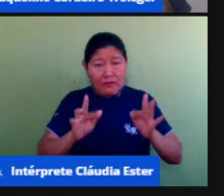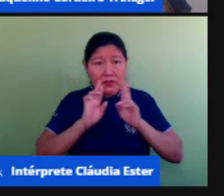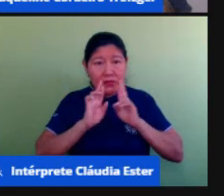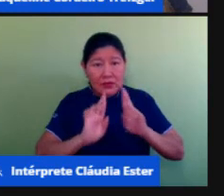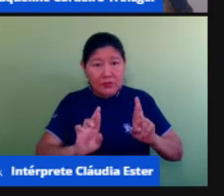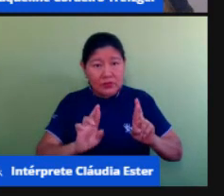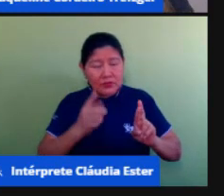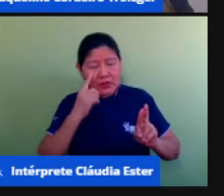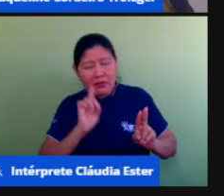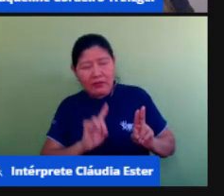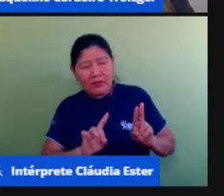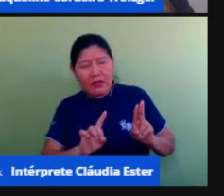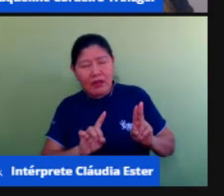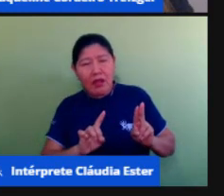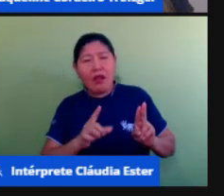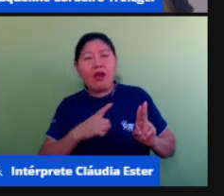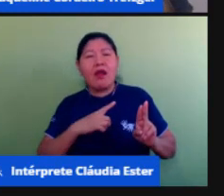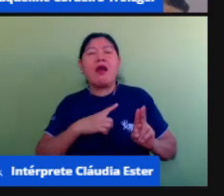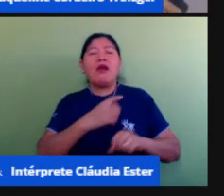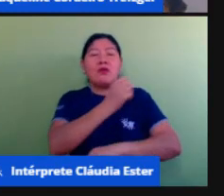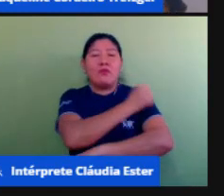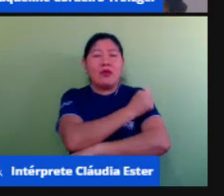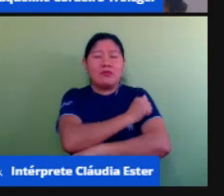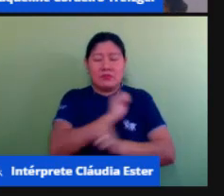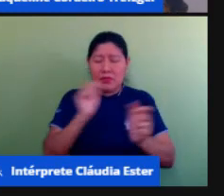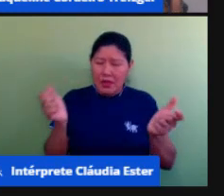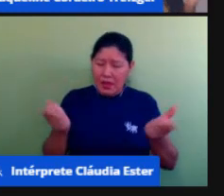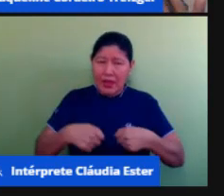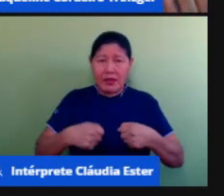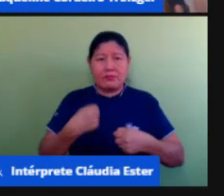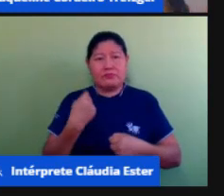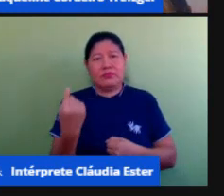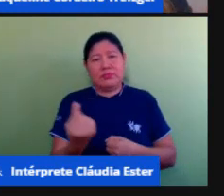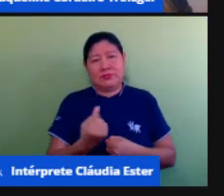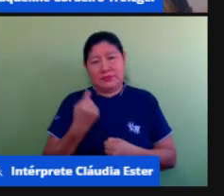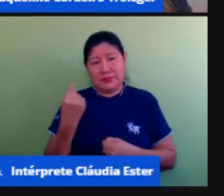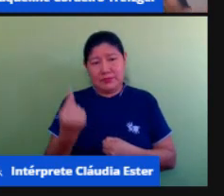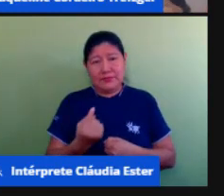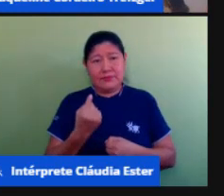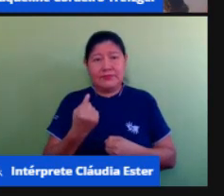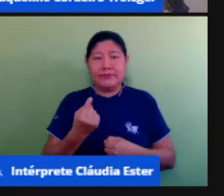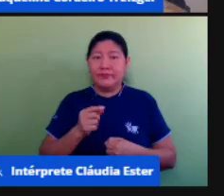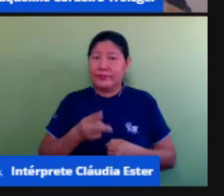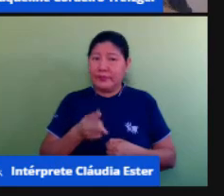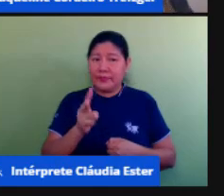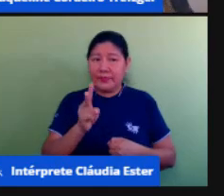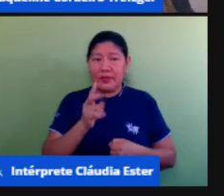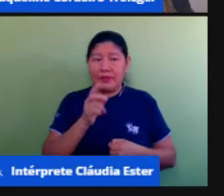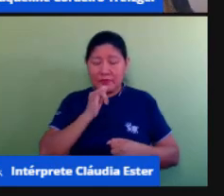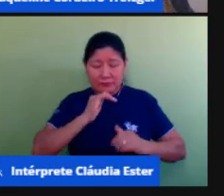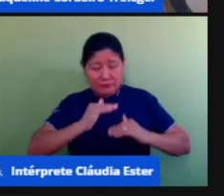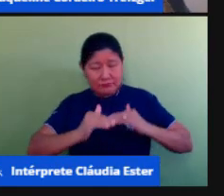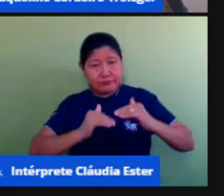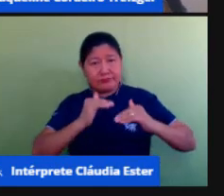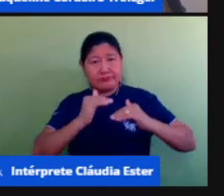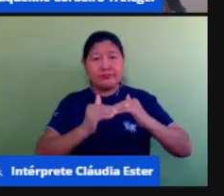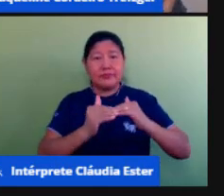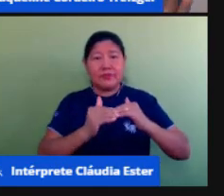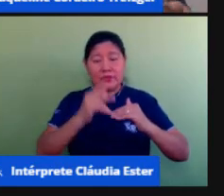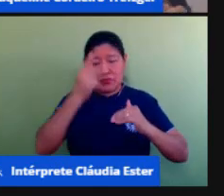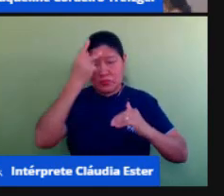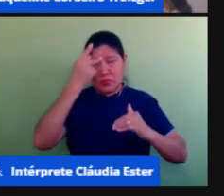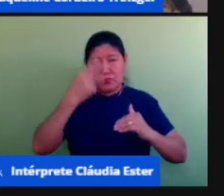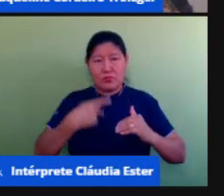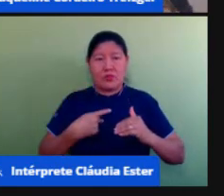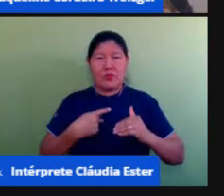construção da autonomia por parte do estudante, na medida em que ele é solicitado um papel ativo em seu processo de aprender. Próximo